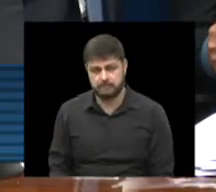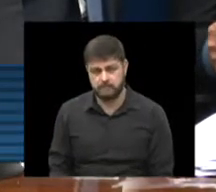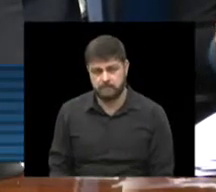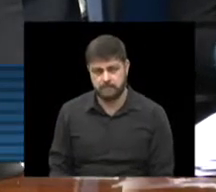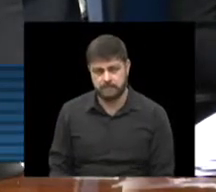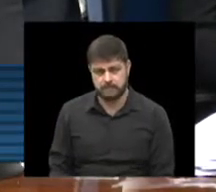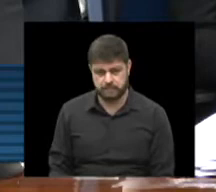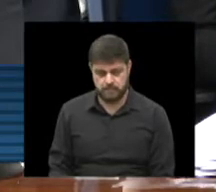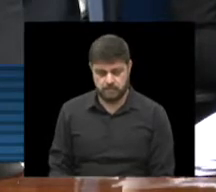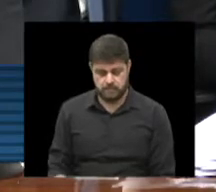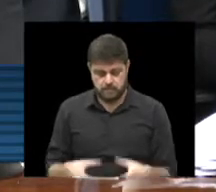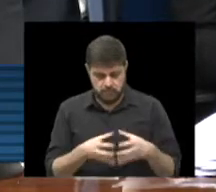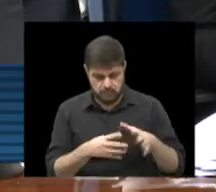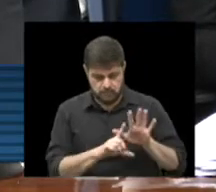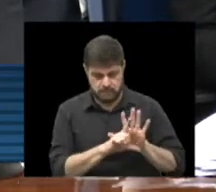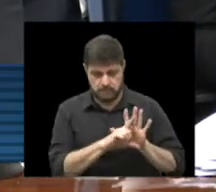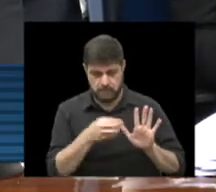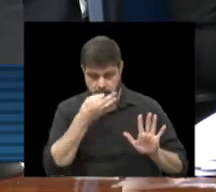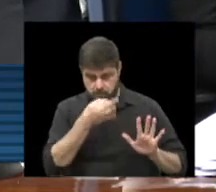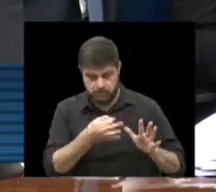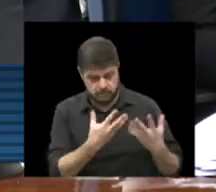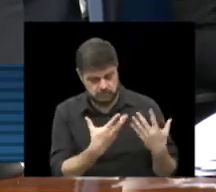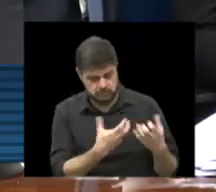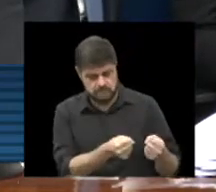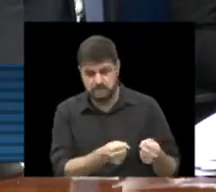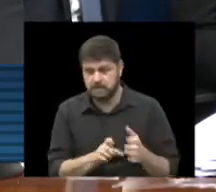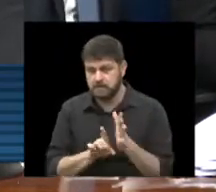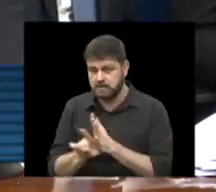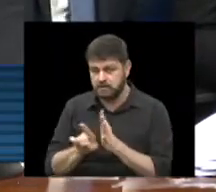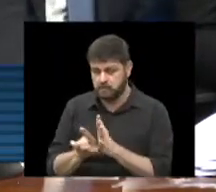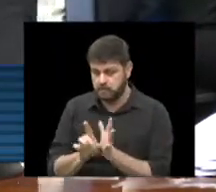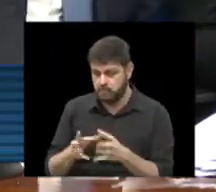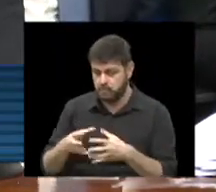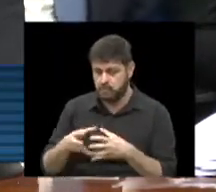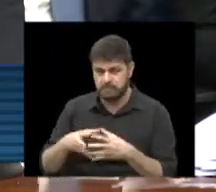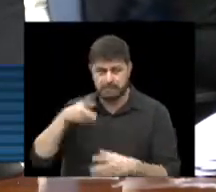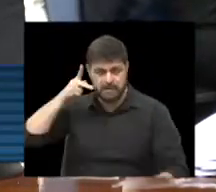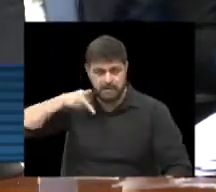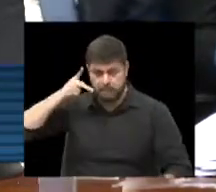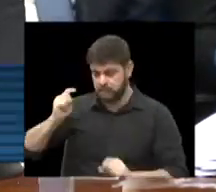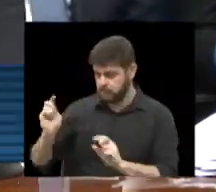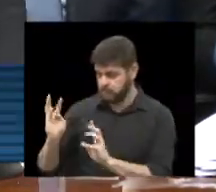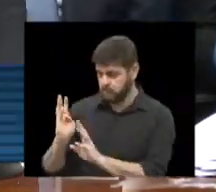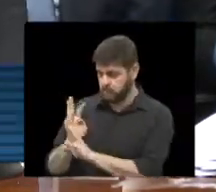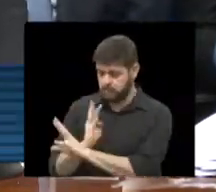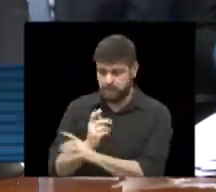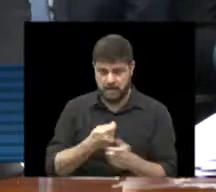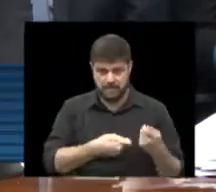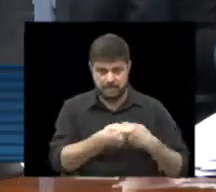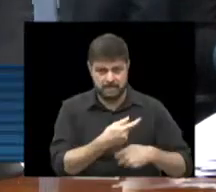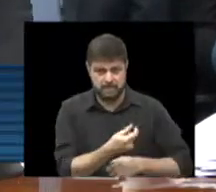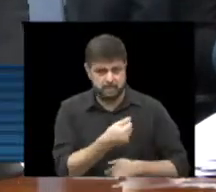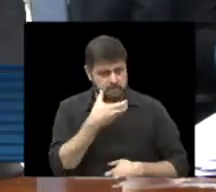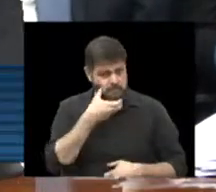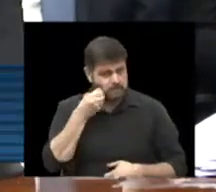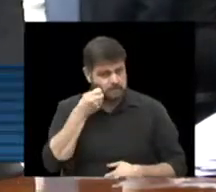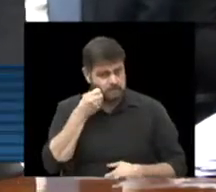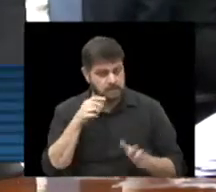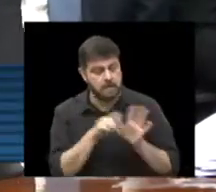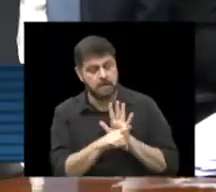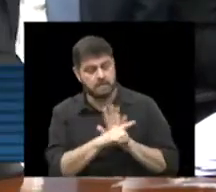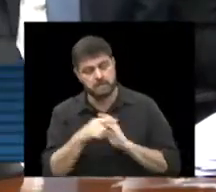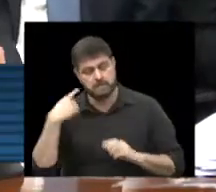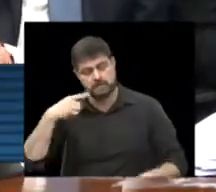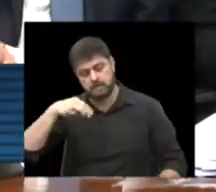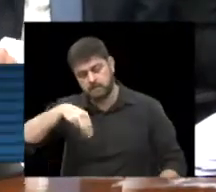providências. Parecer da Comissão de Legalidade favorável. Convoco a Comissão de Política Urbana, Finanças e Orçamento, o vereador Marcos Bernardelli, pedir